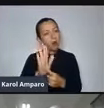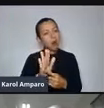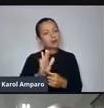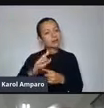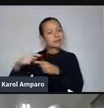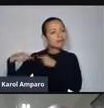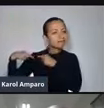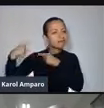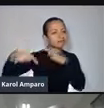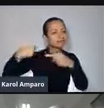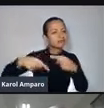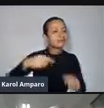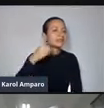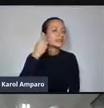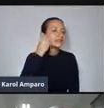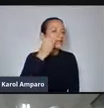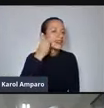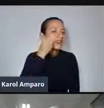eles sabem.